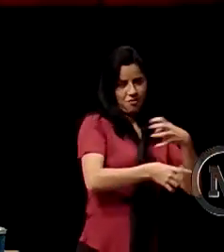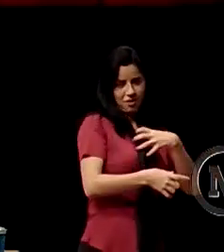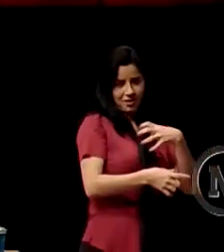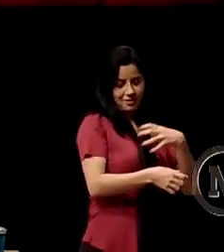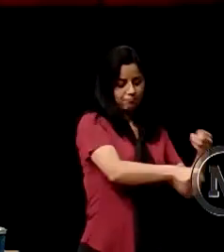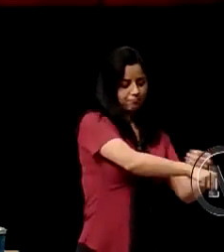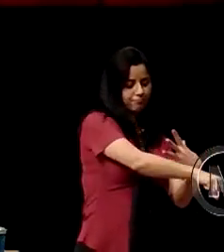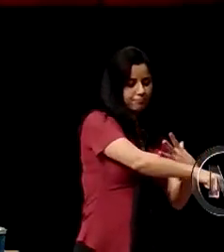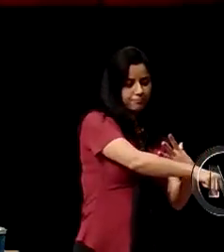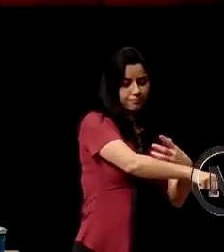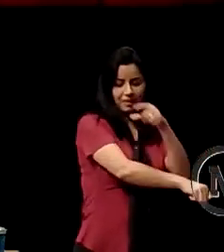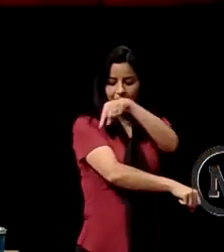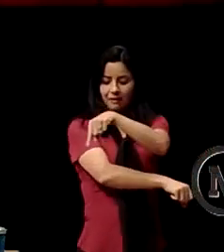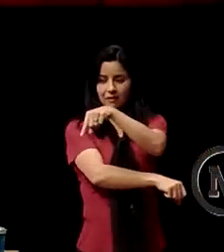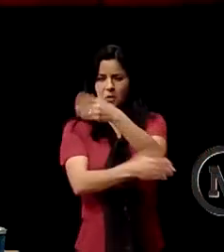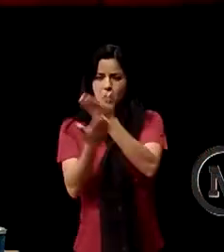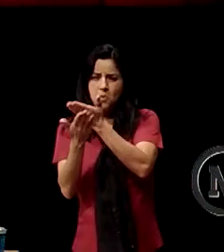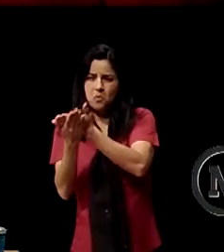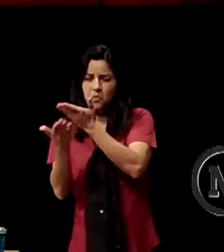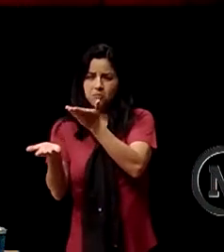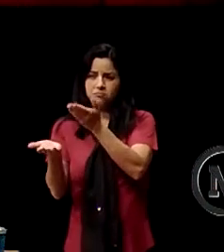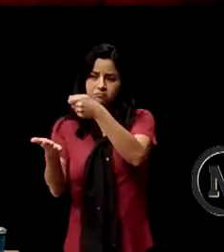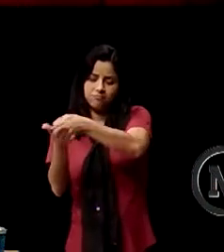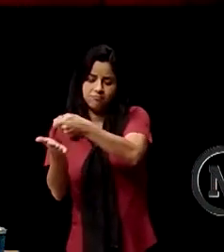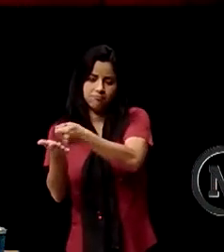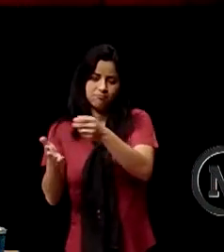o conceito analítico.